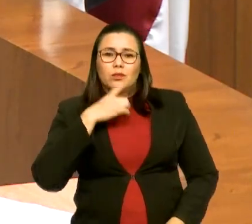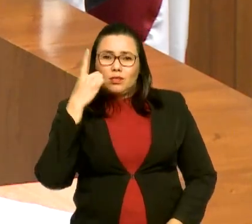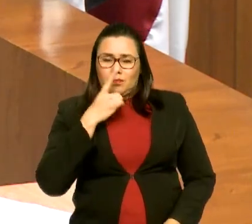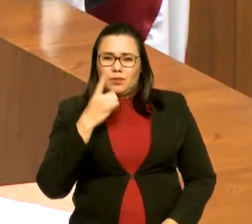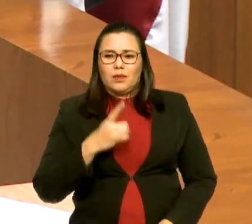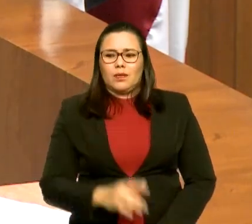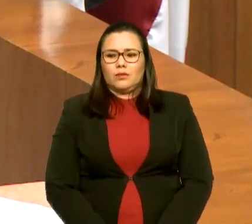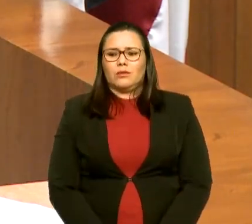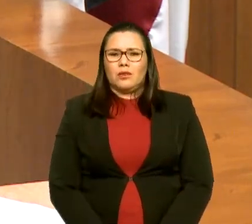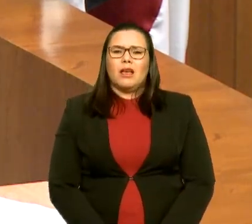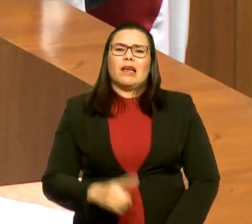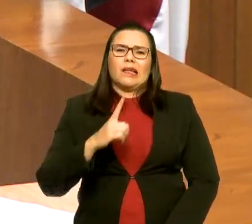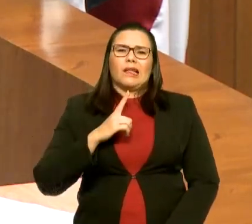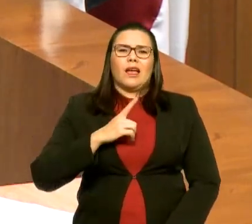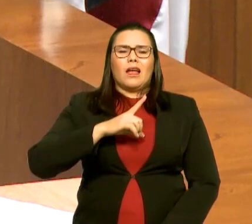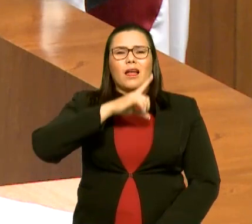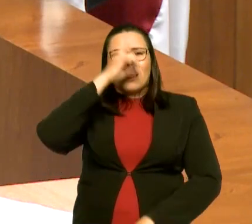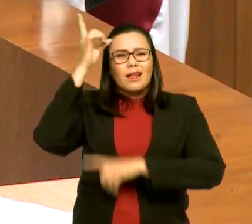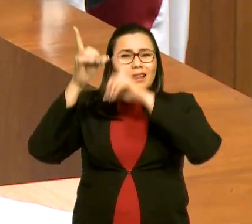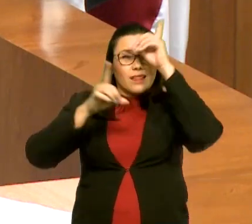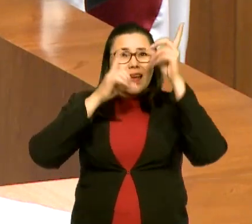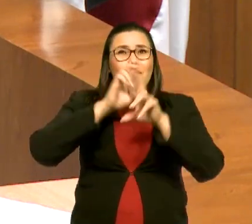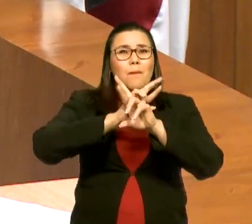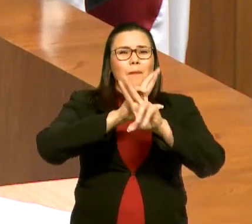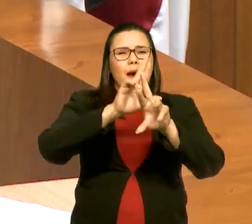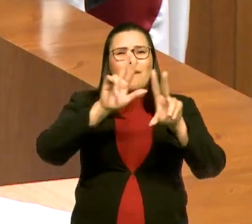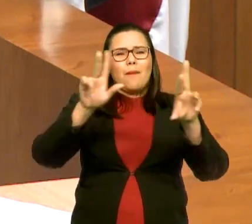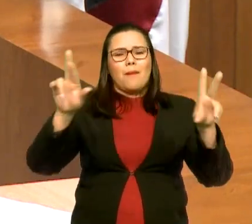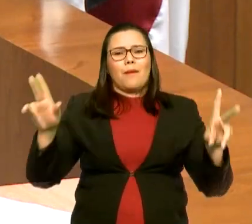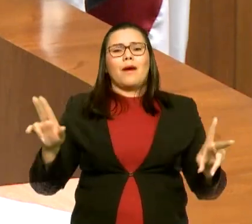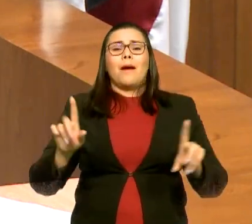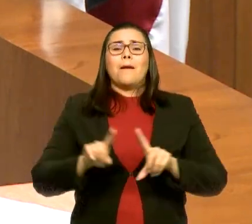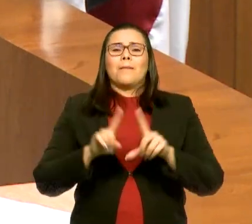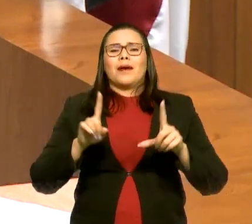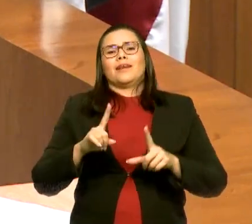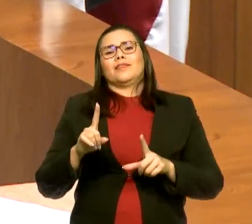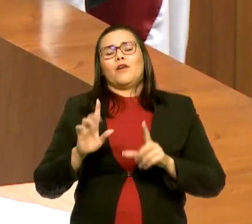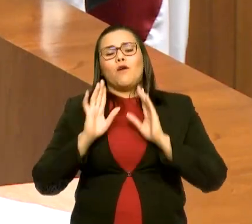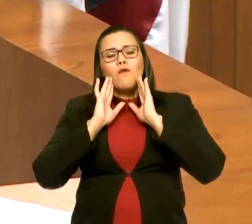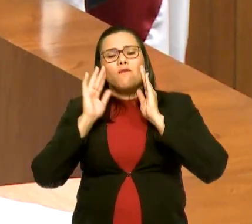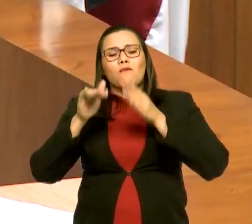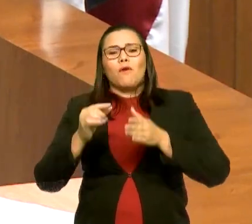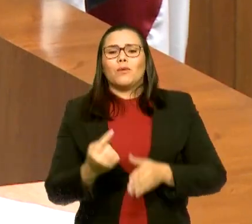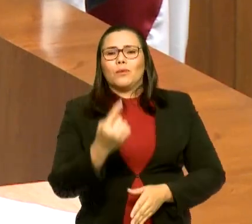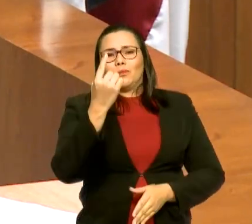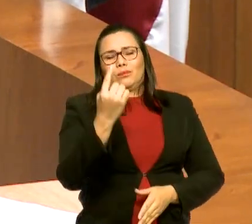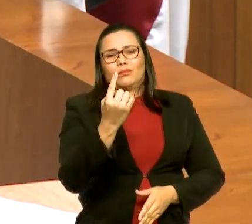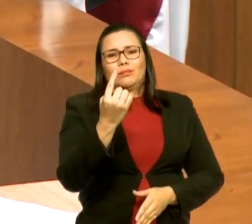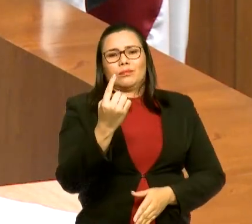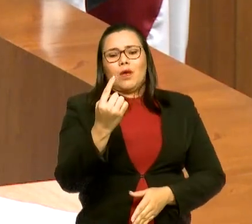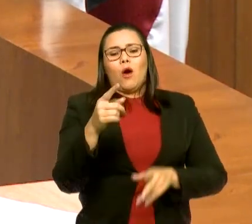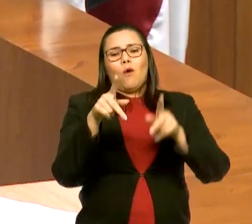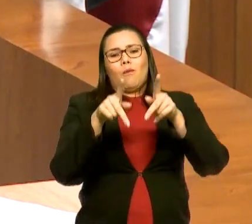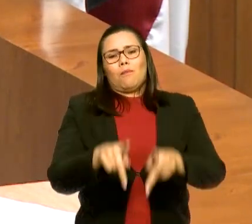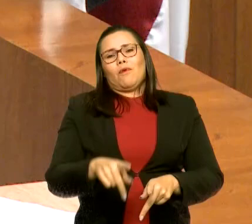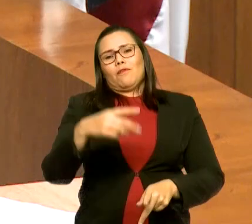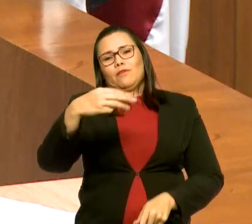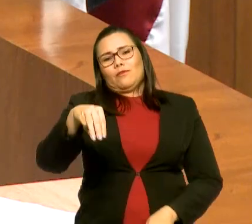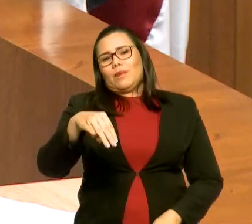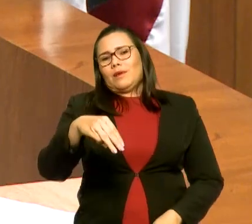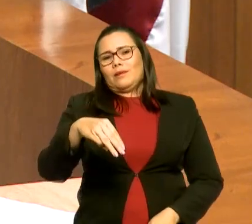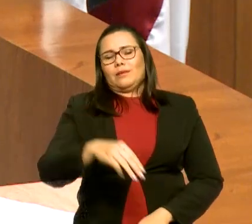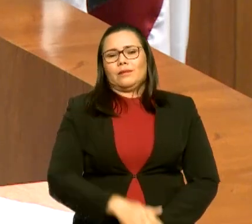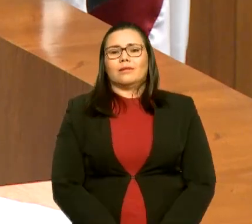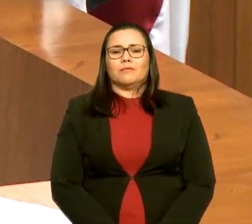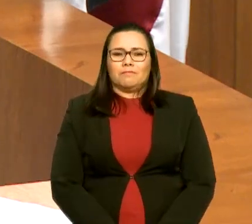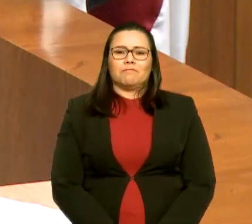esta diversidade que deve nos unir para que o Maranhão seja cada vez mais próspero e trilhe os caminhos do progresso